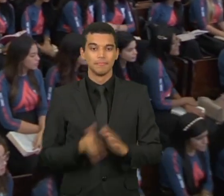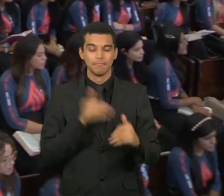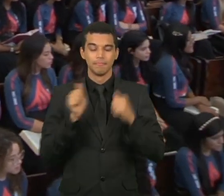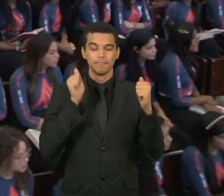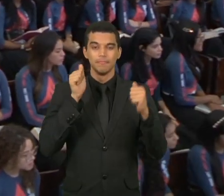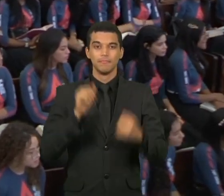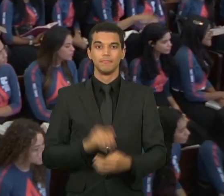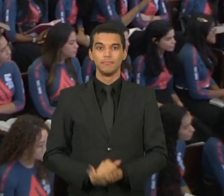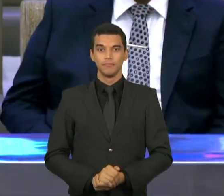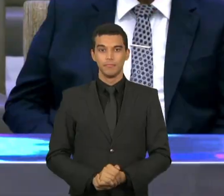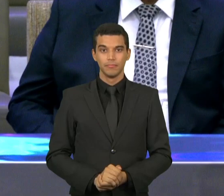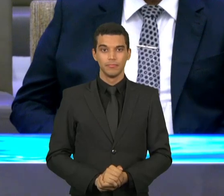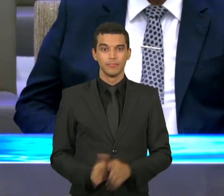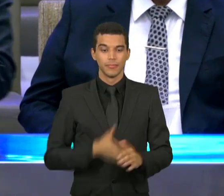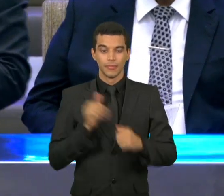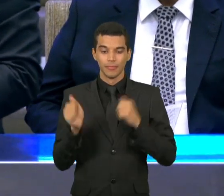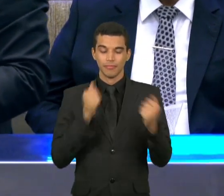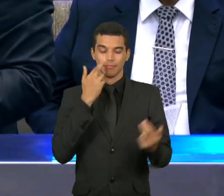Aleluia.